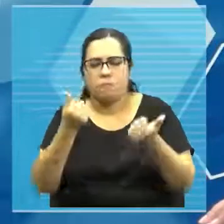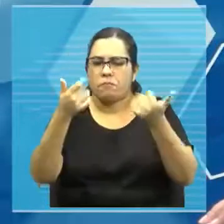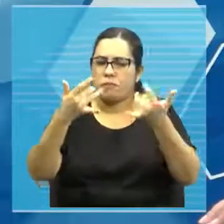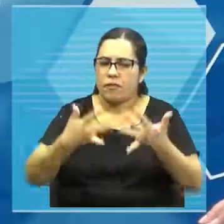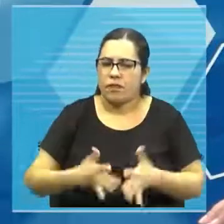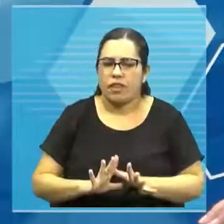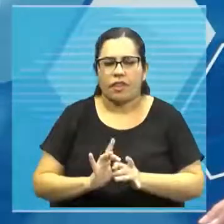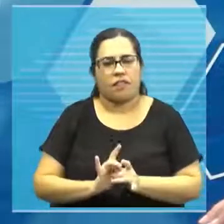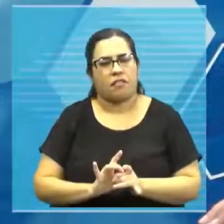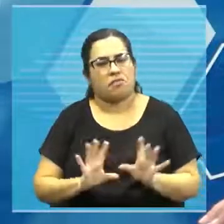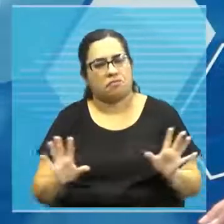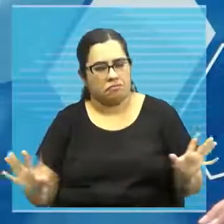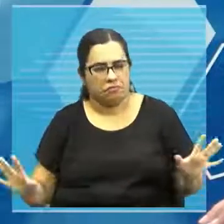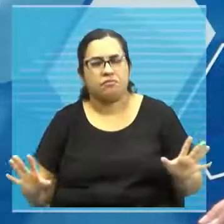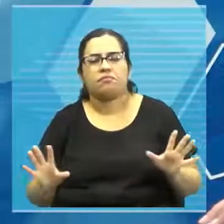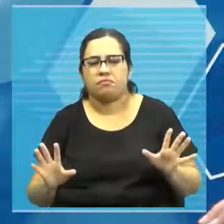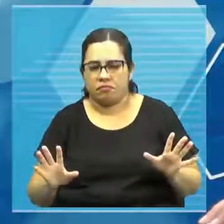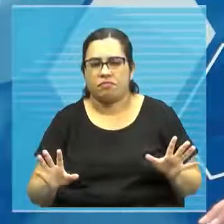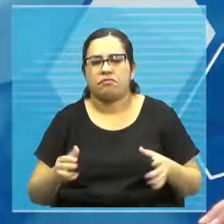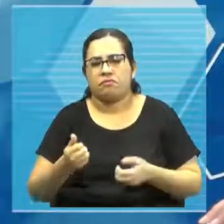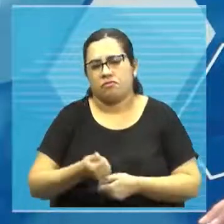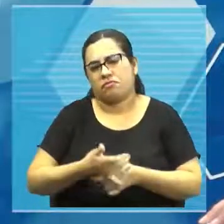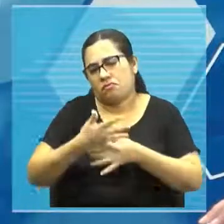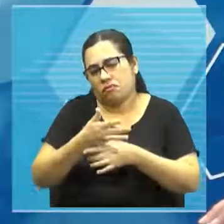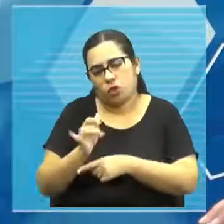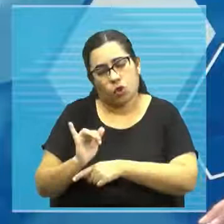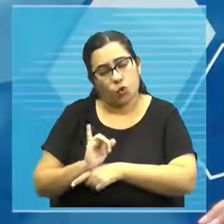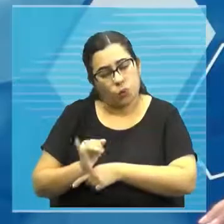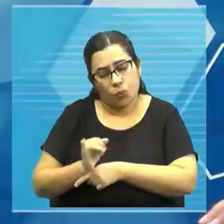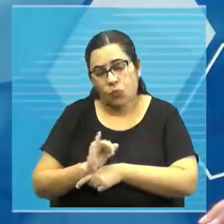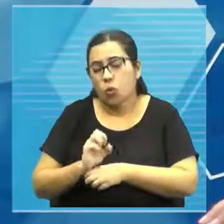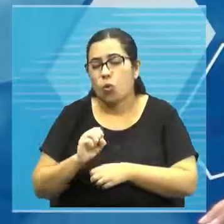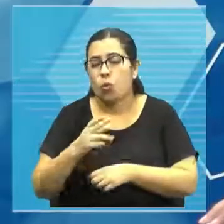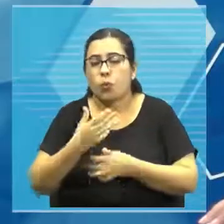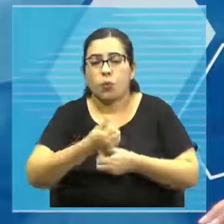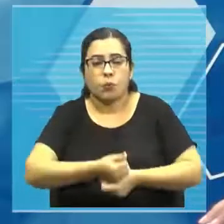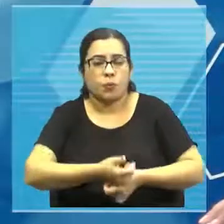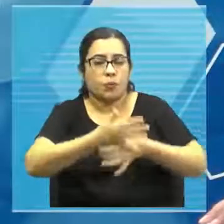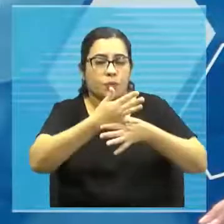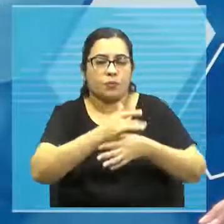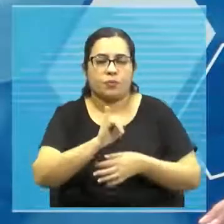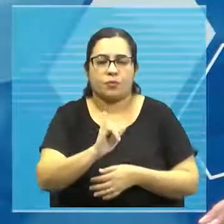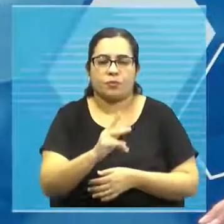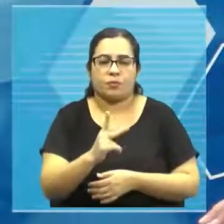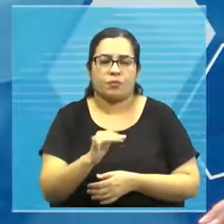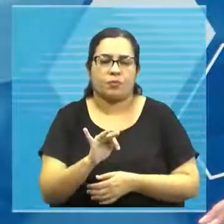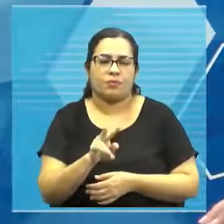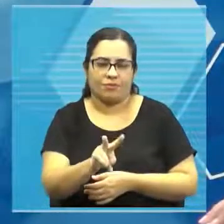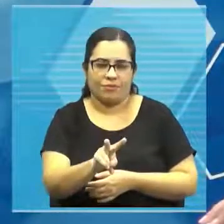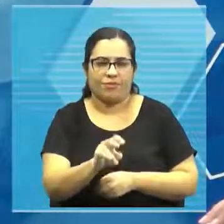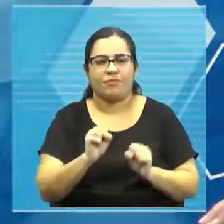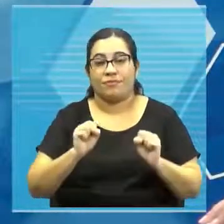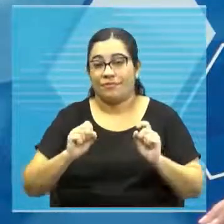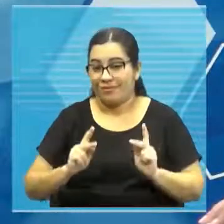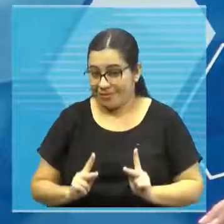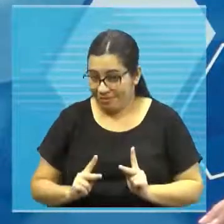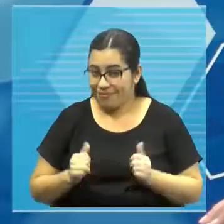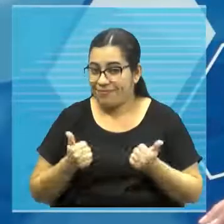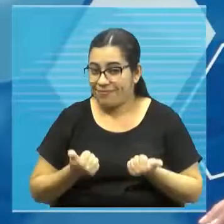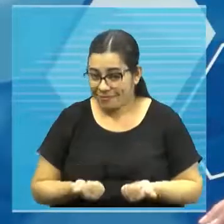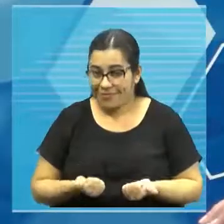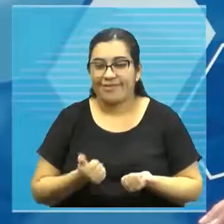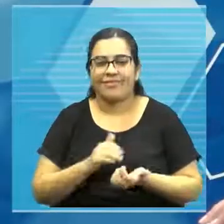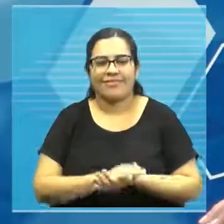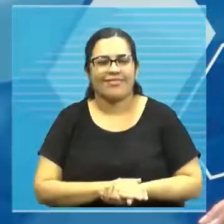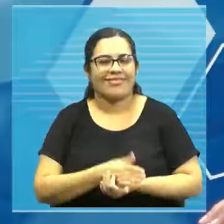dúvidas ou exemplos aqui pelo chat do YouTube ou pelo chat do IPTV tá bom